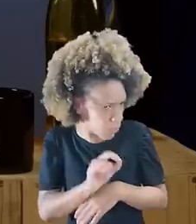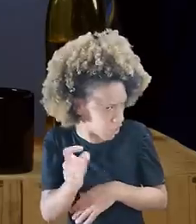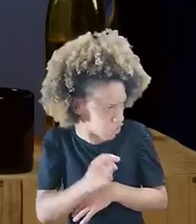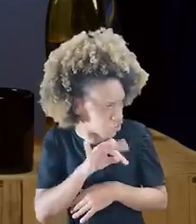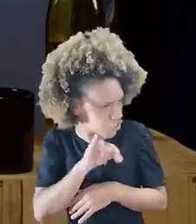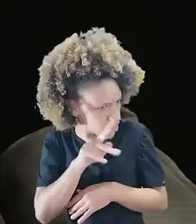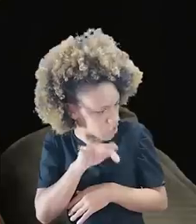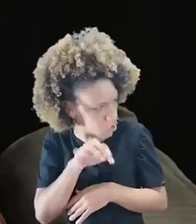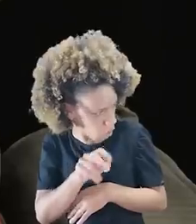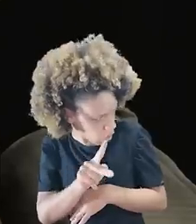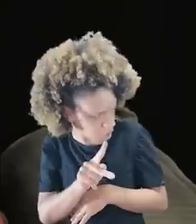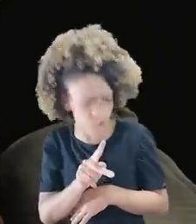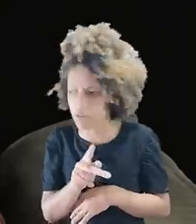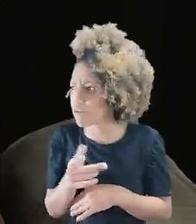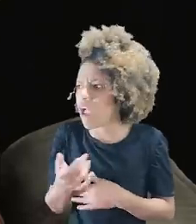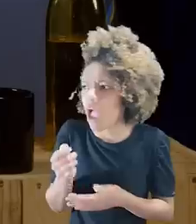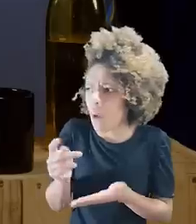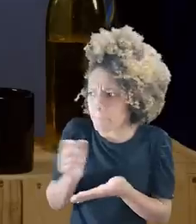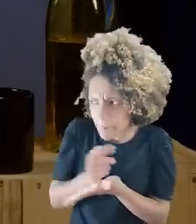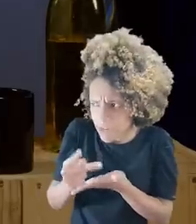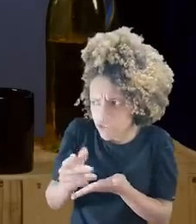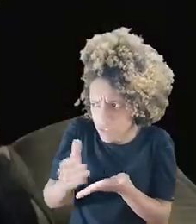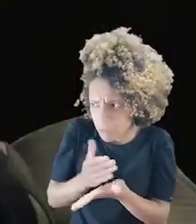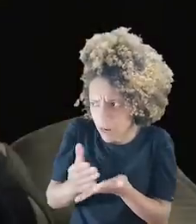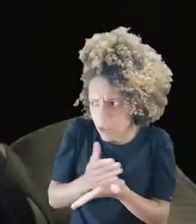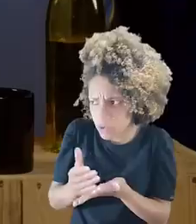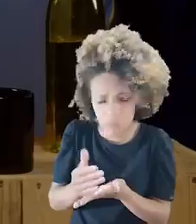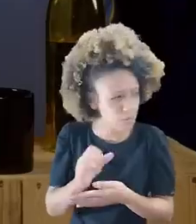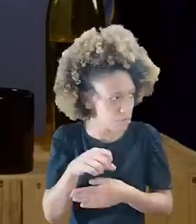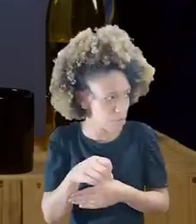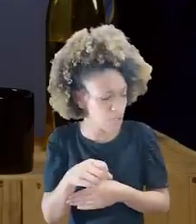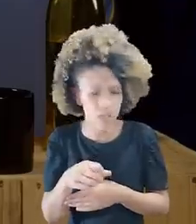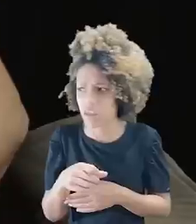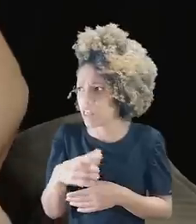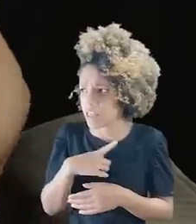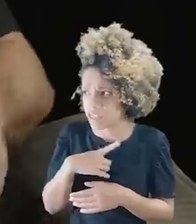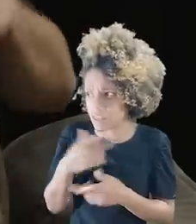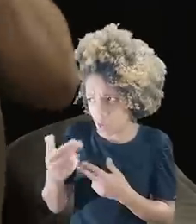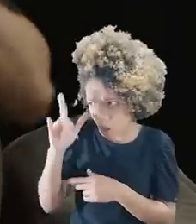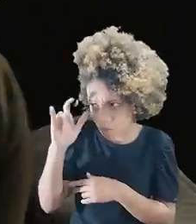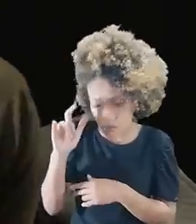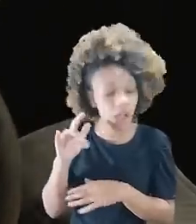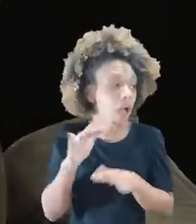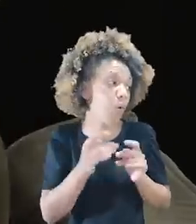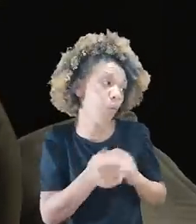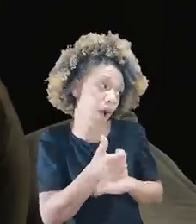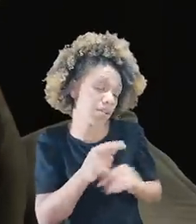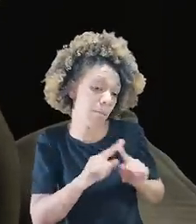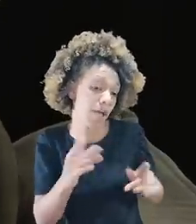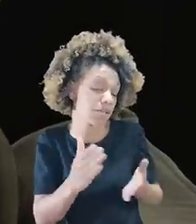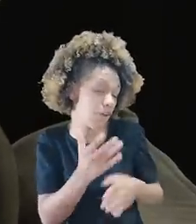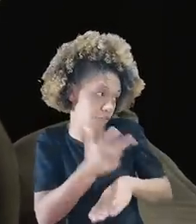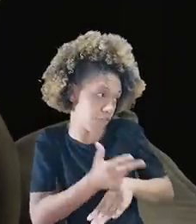fui danças curtos não é de danças mas ele Eu também achava isso as pessoas dançando é porque assim o tiktok ele é um aplicativo que